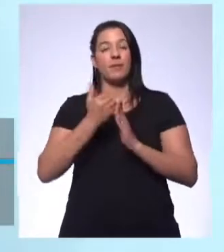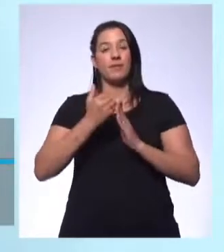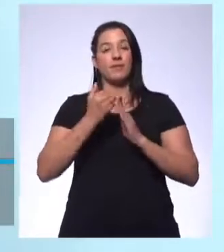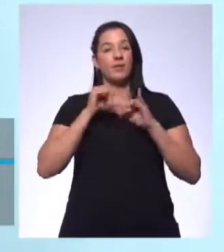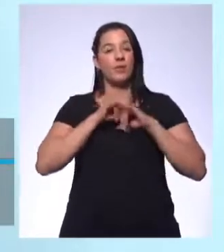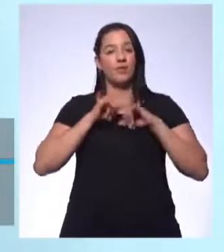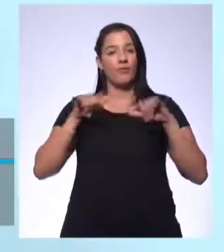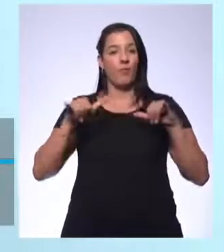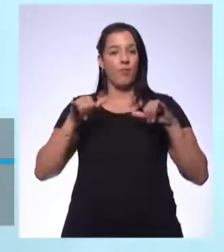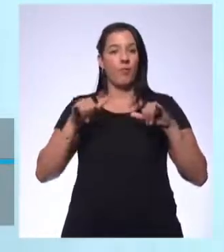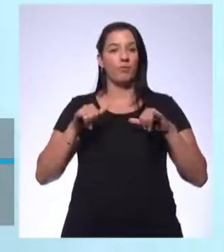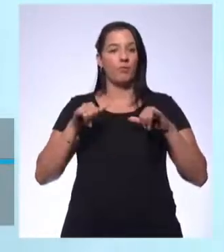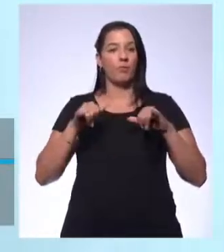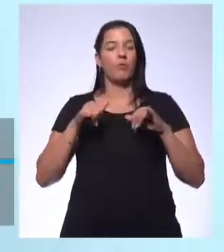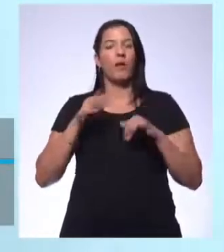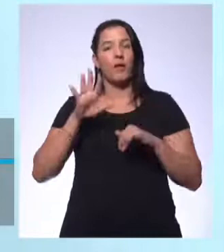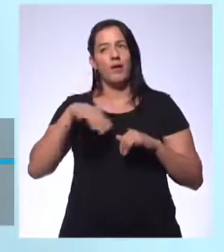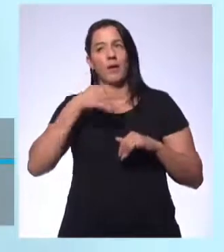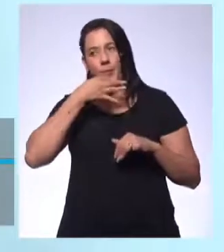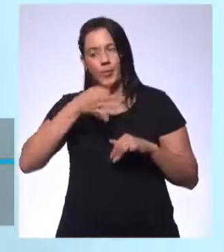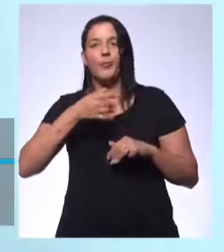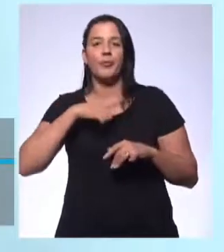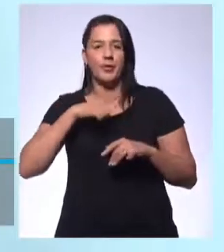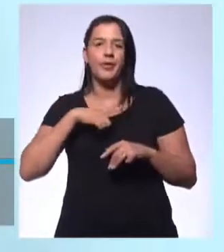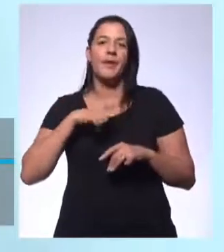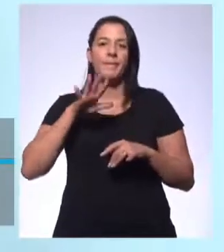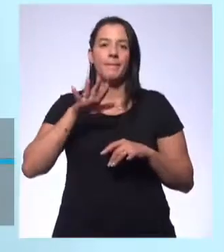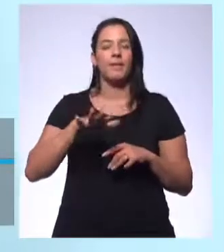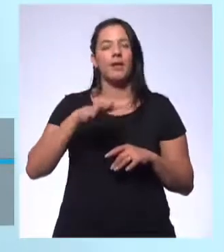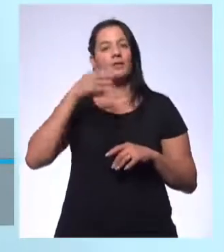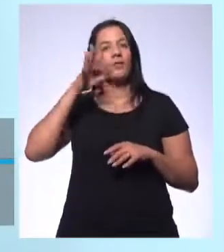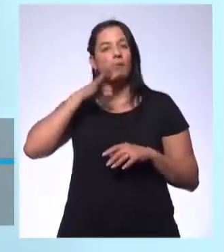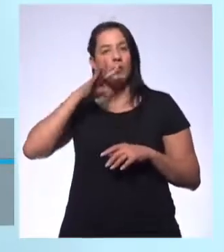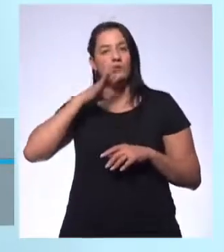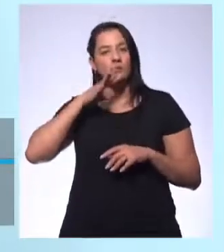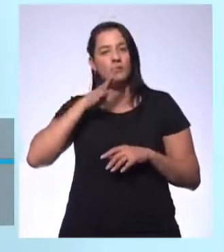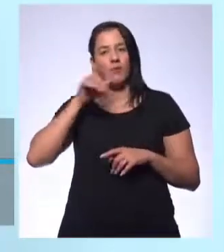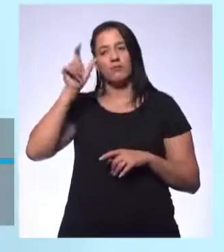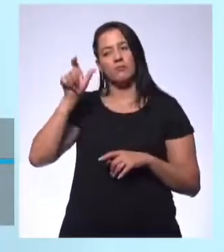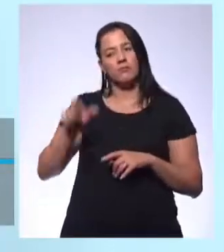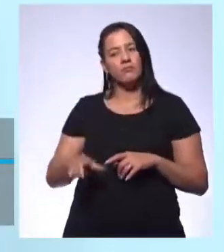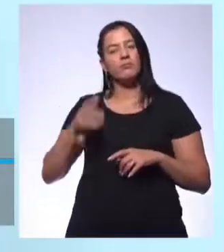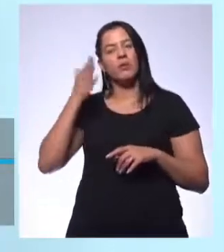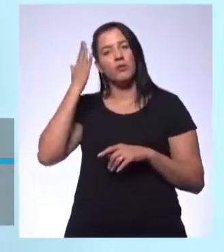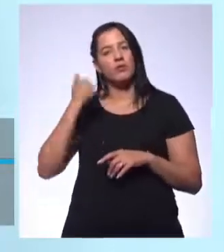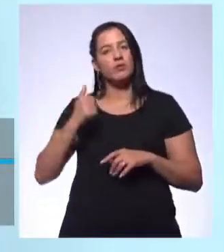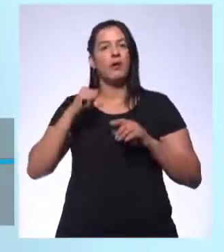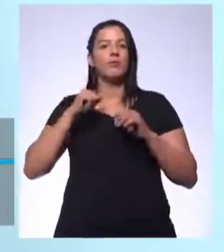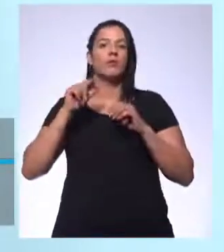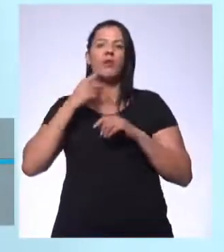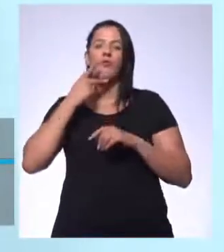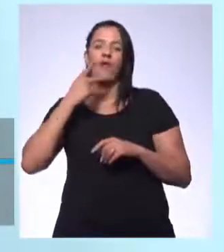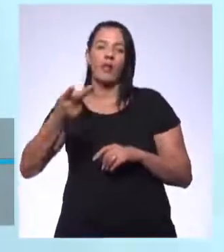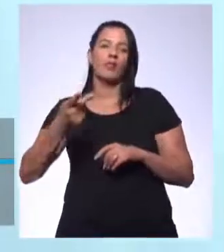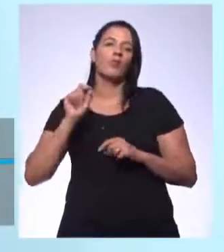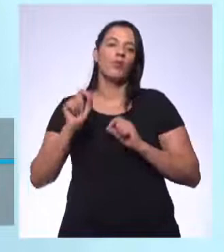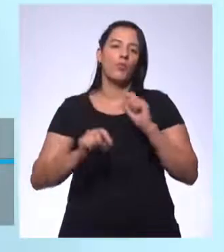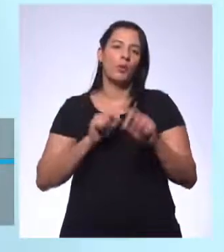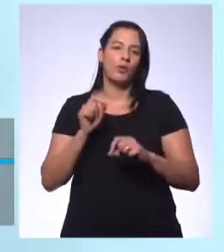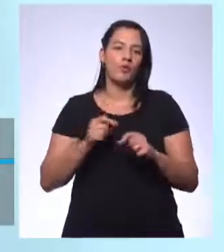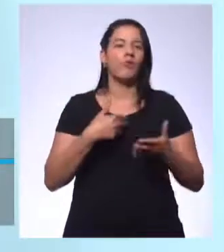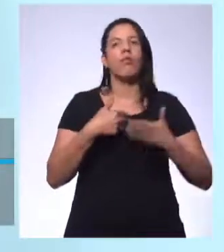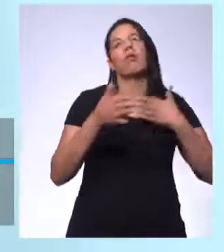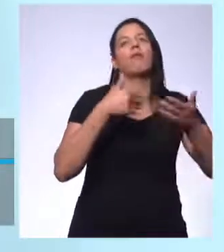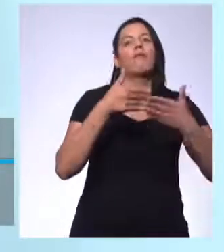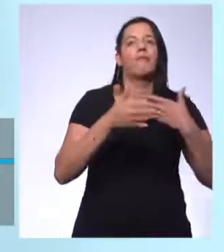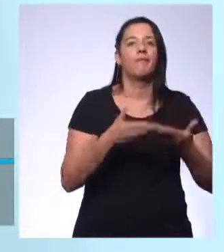minha opinião, claro, mas de maneira pertinente, de maneira que eu tenha uma referência, de maneira que eu saiba o que eu estou falando, não sair por aí. Vocês